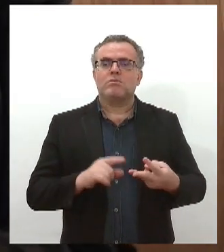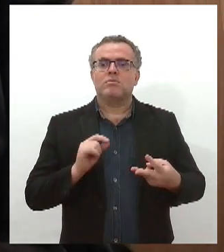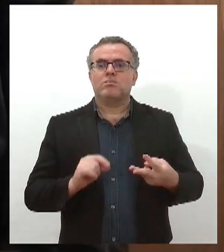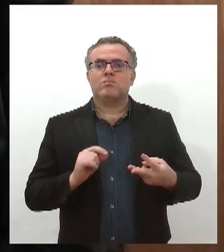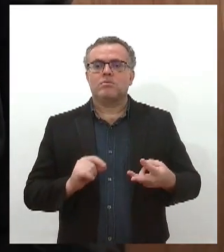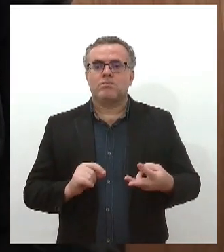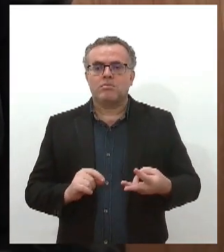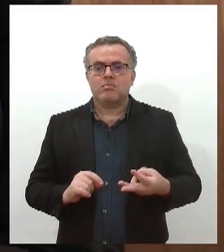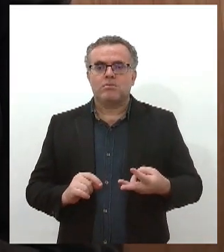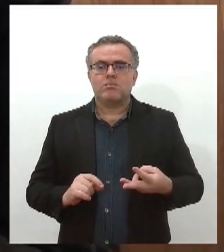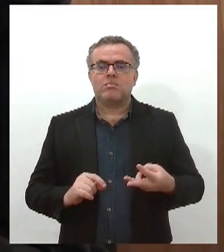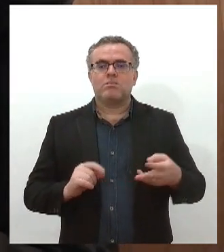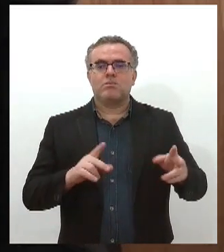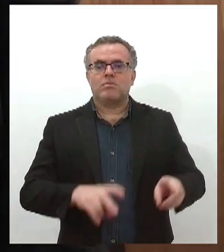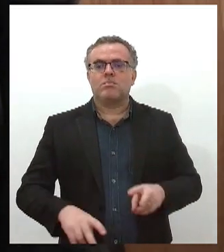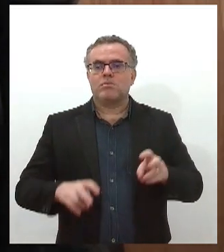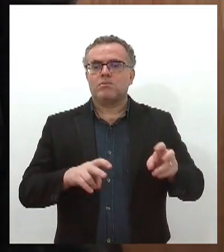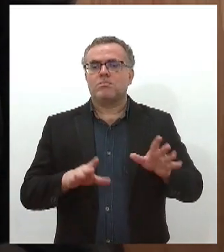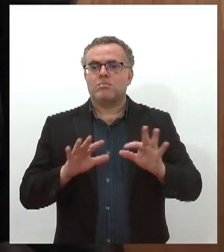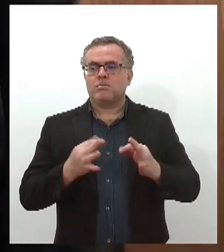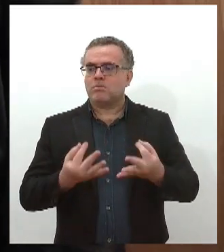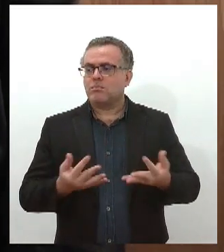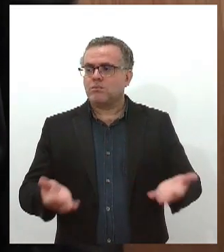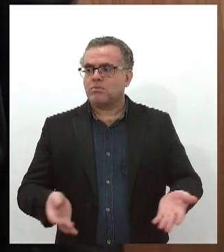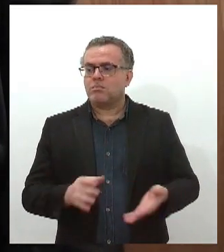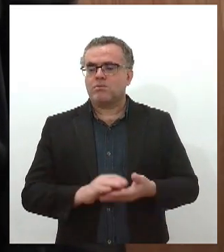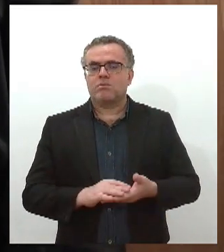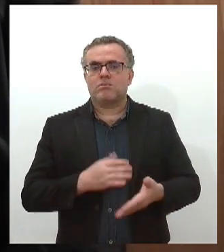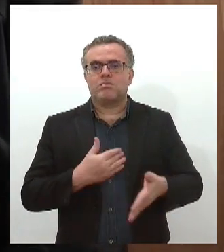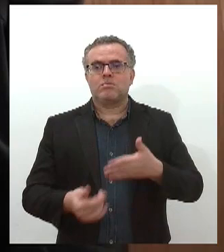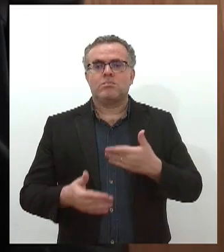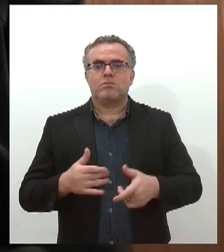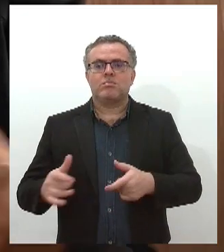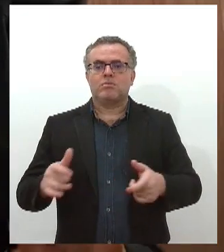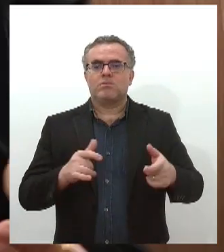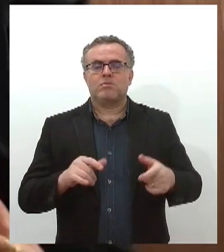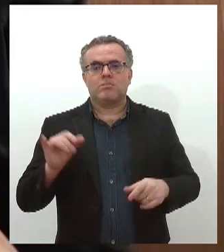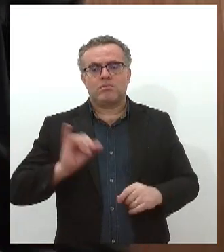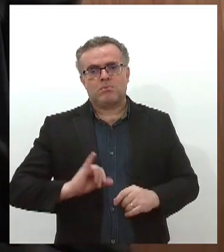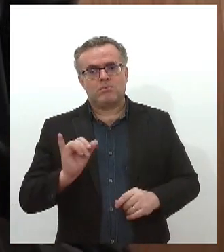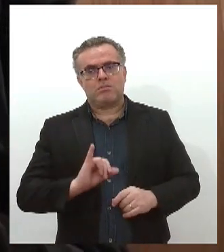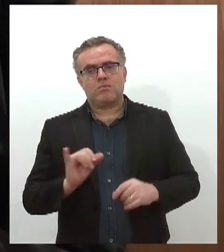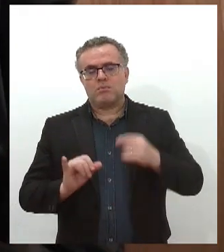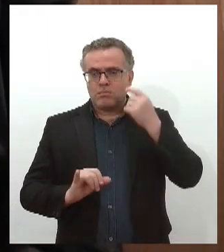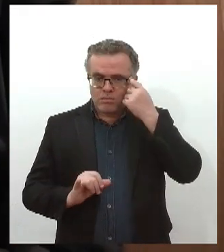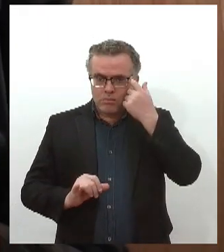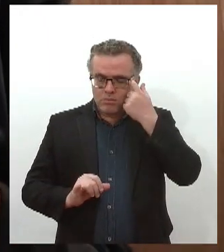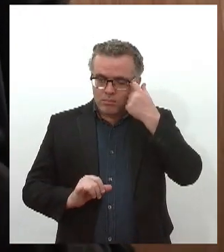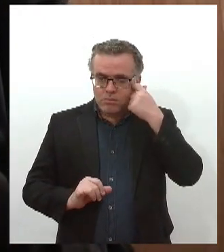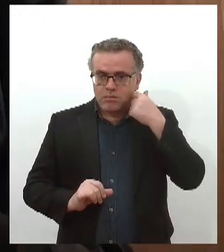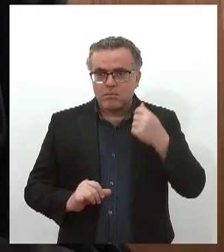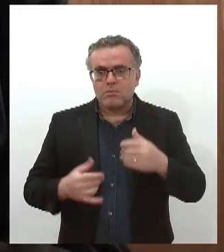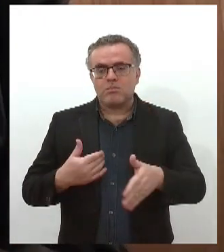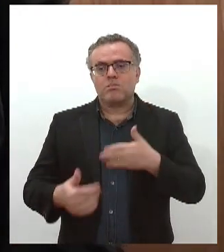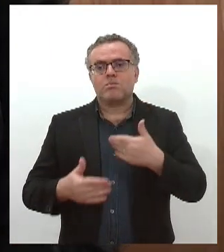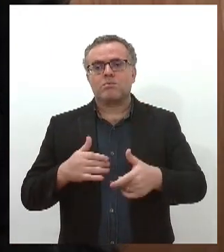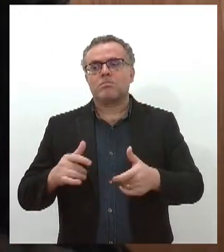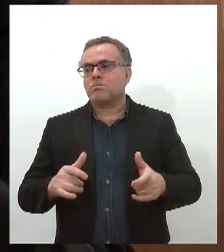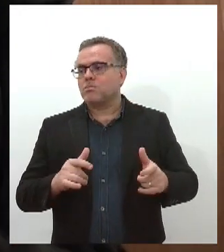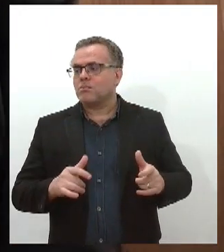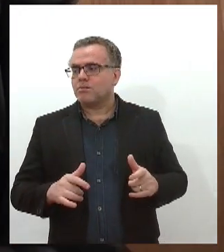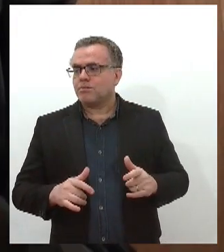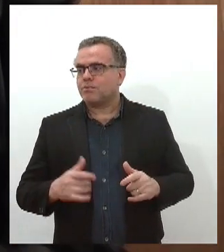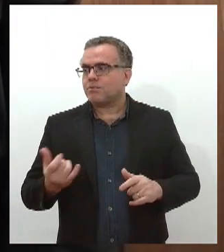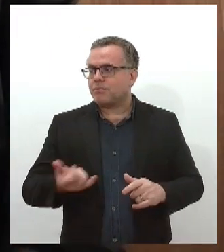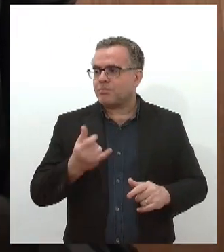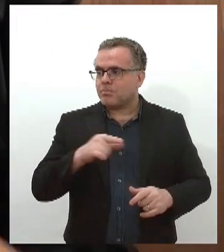agricultura familiar, em qualquer setor. Então isso é muito importante, não importa o setor, importa aonde ela está, e